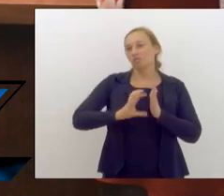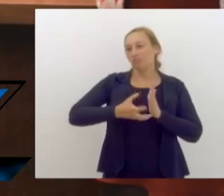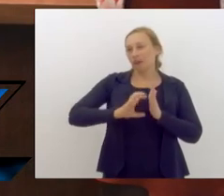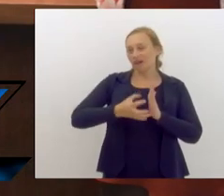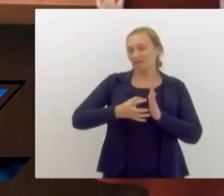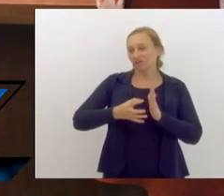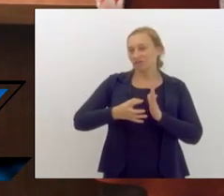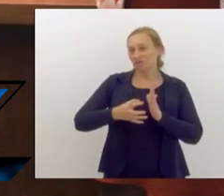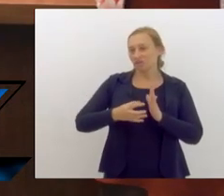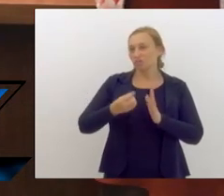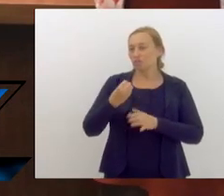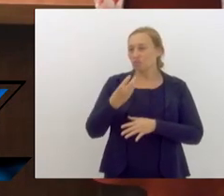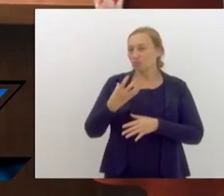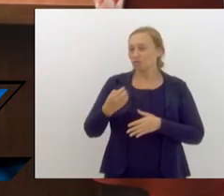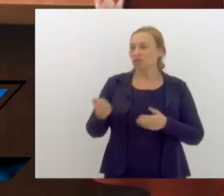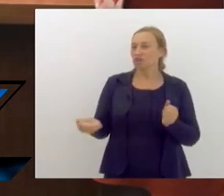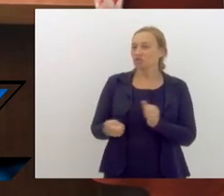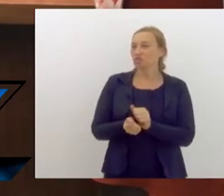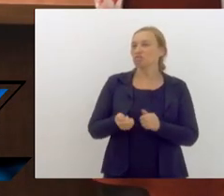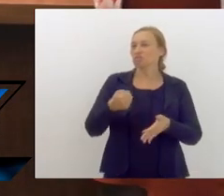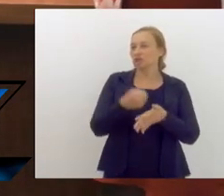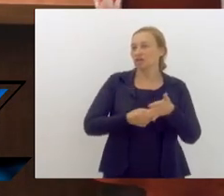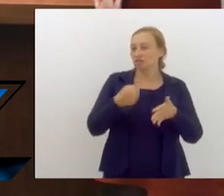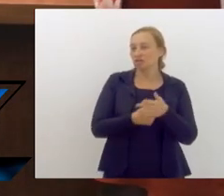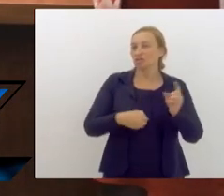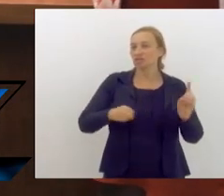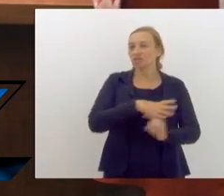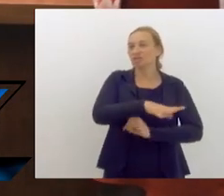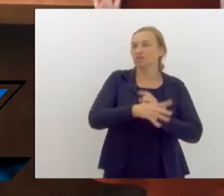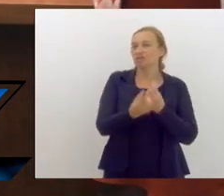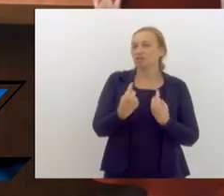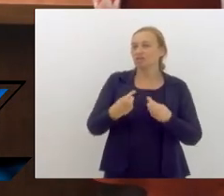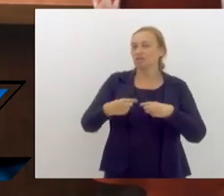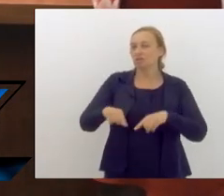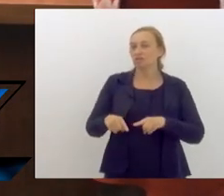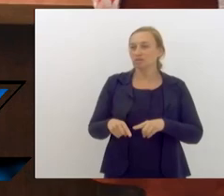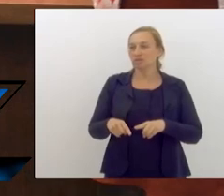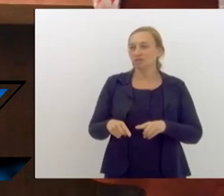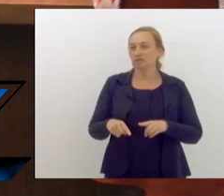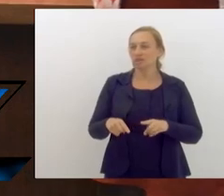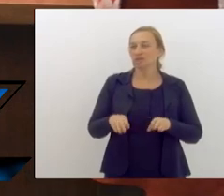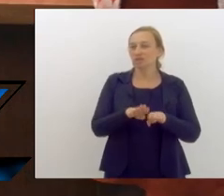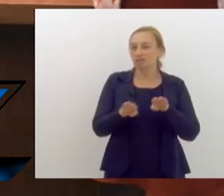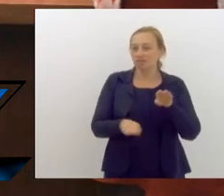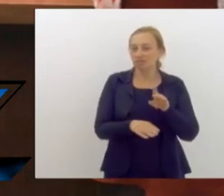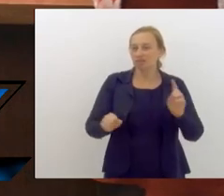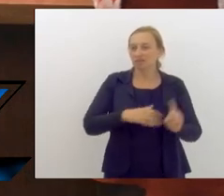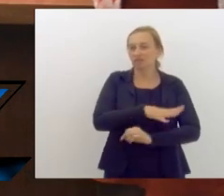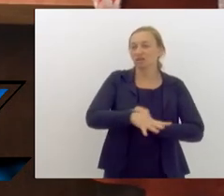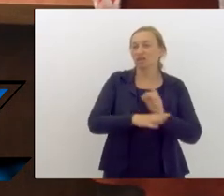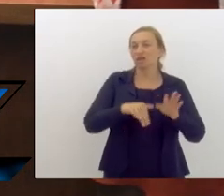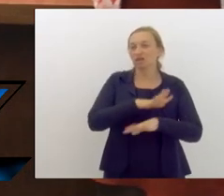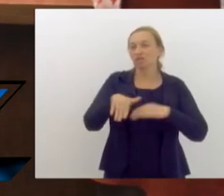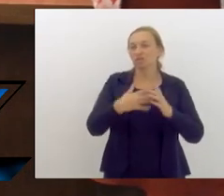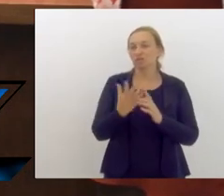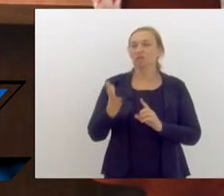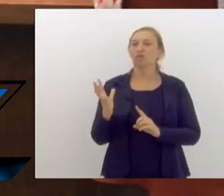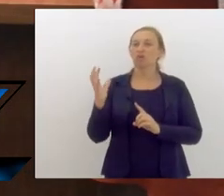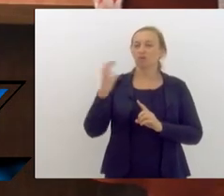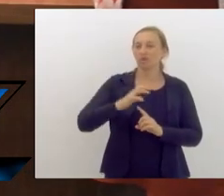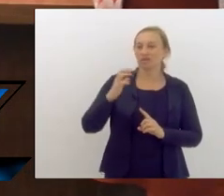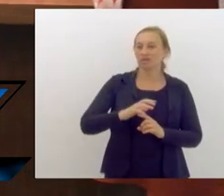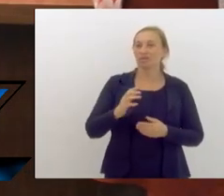que está entranhado nas lutas sociais no combate às desigualdades sociais e a todo tipo de opressão e pretendo